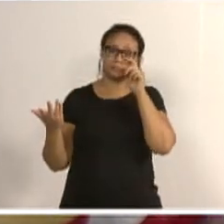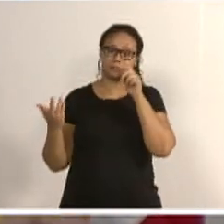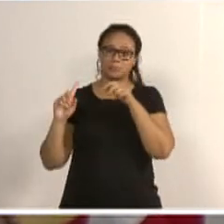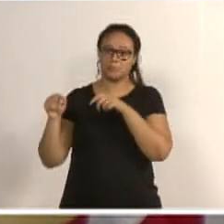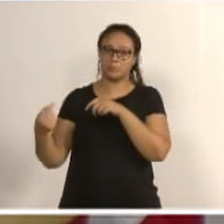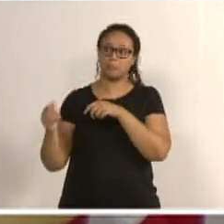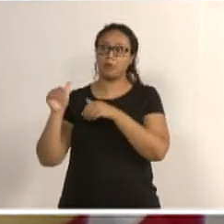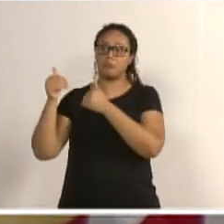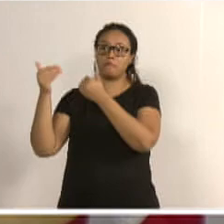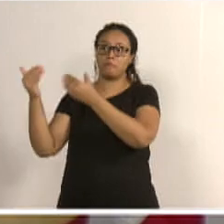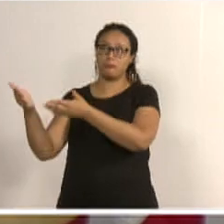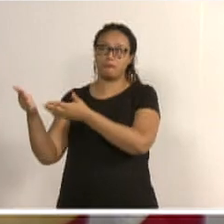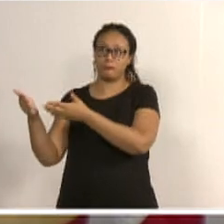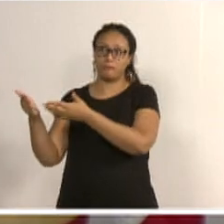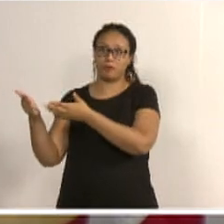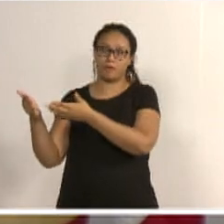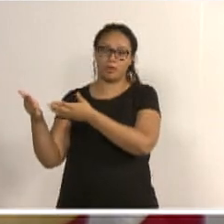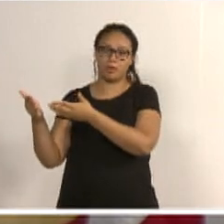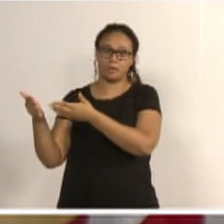buscou...